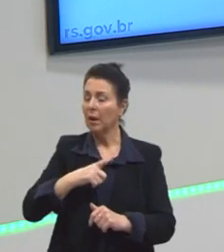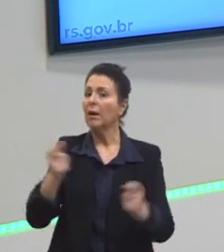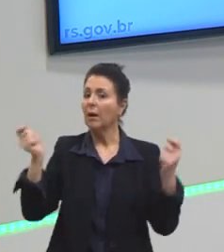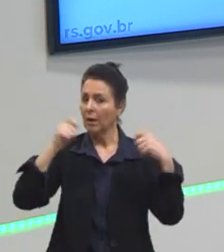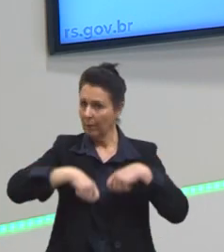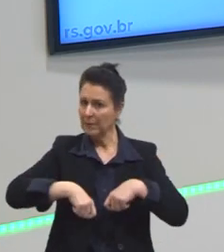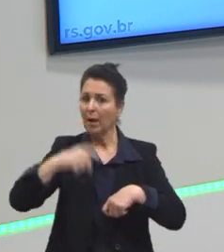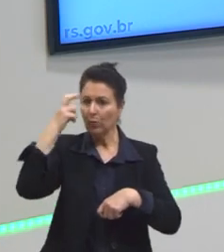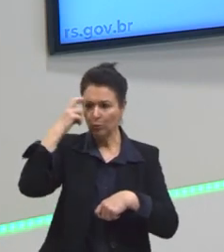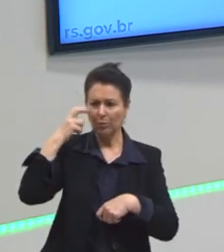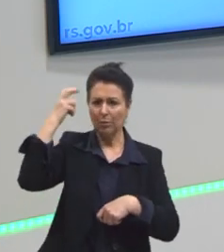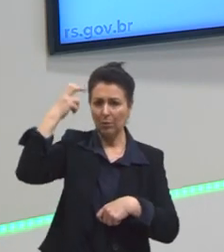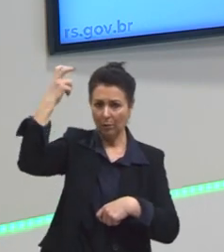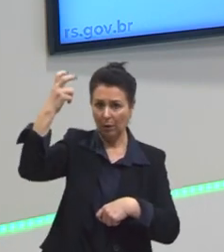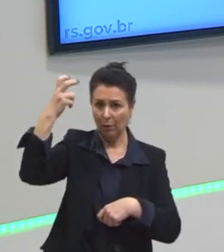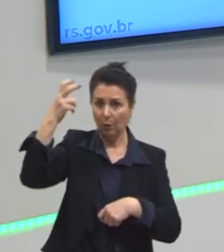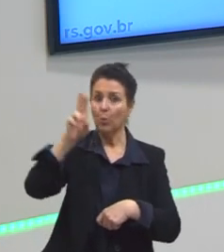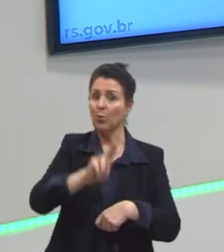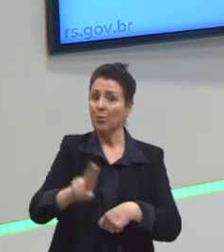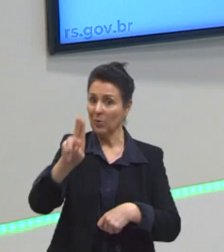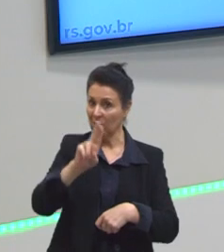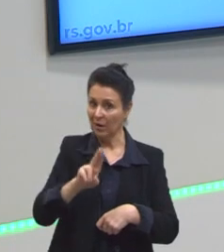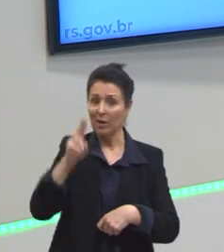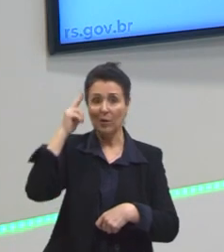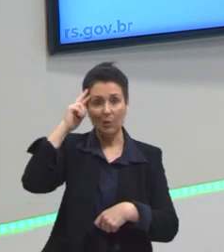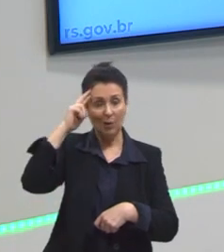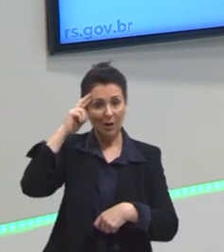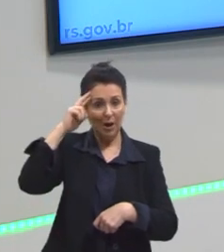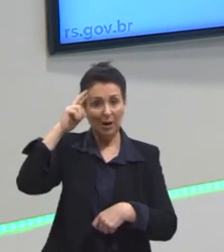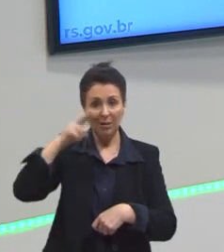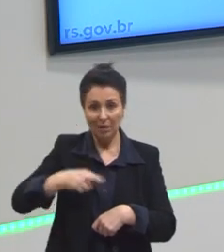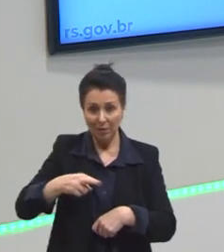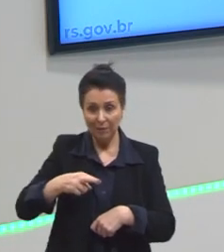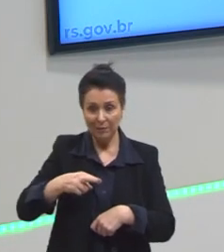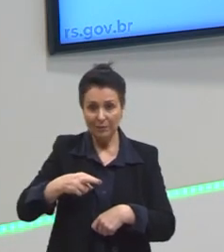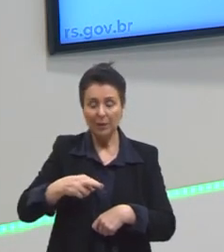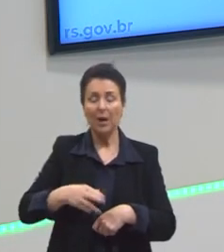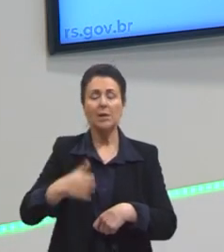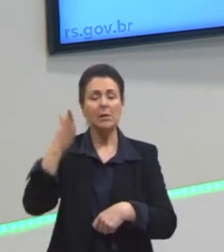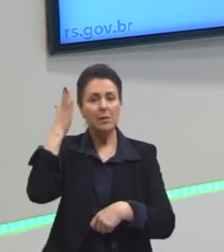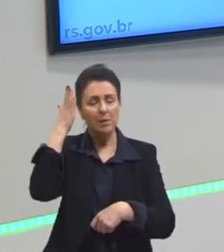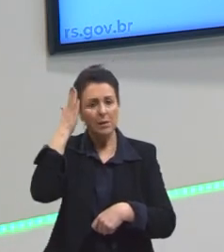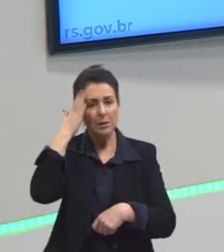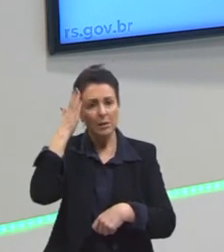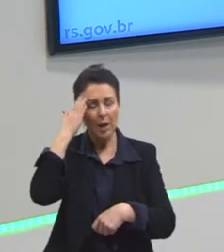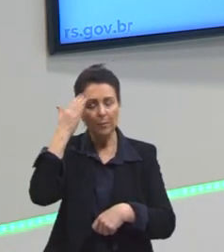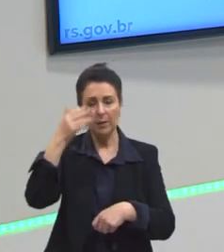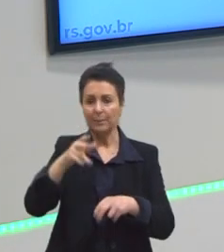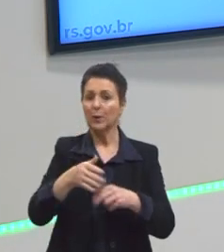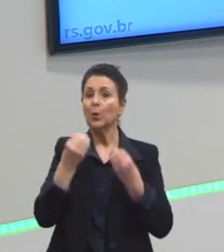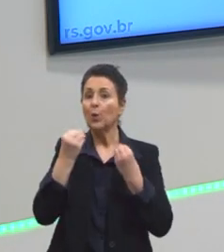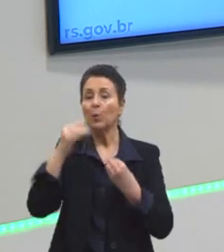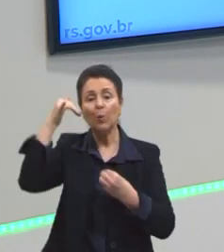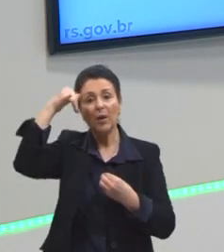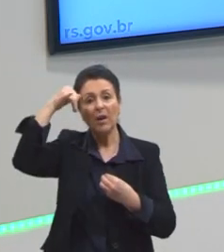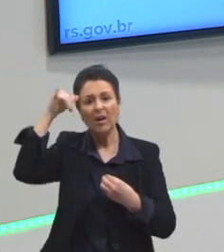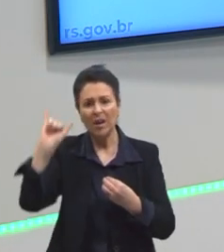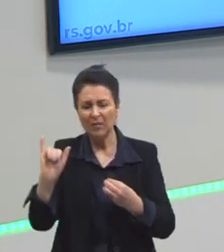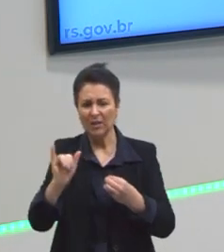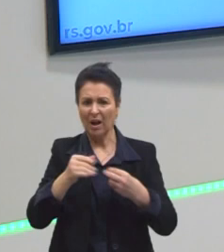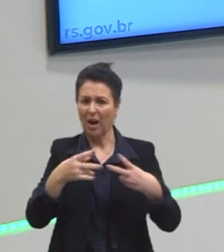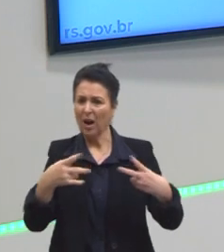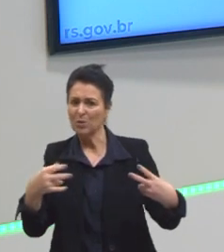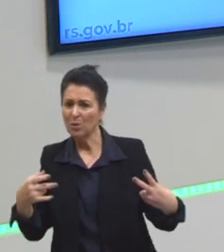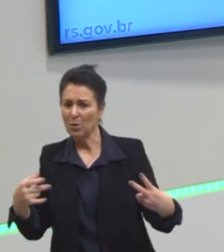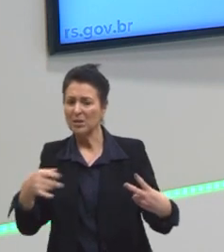intelectiva aí entra razão que teria condições de discernir na de evitar os excessos de